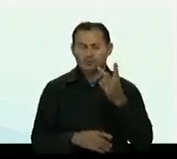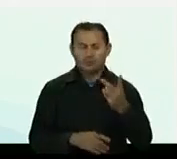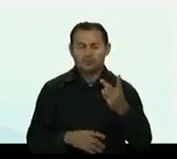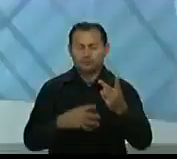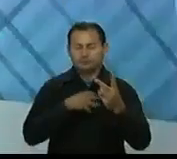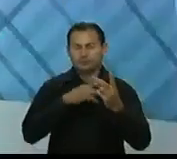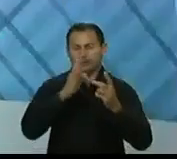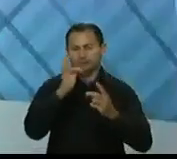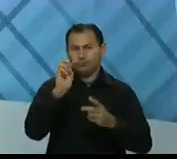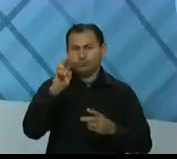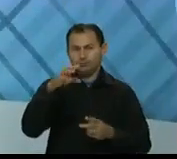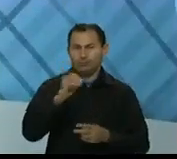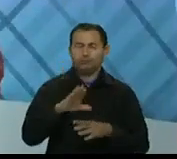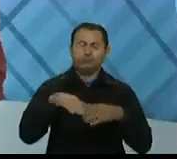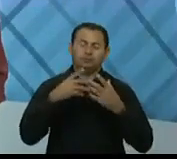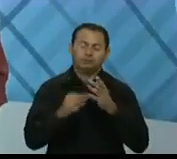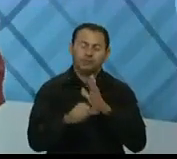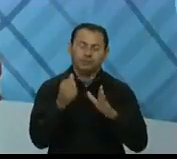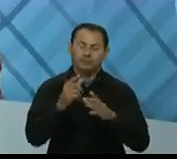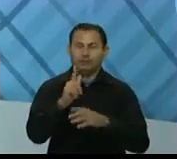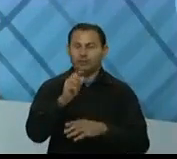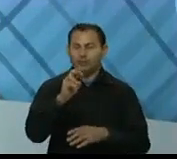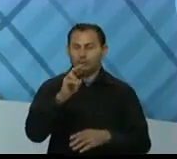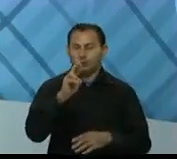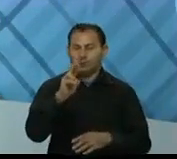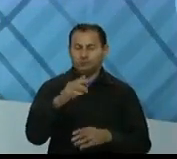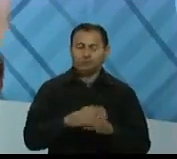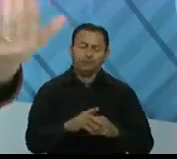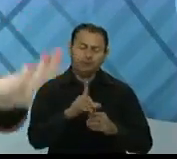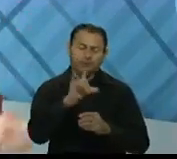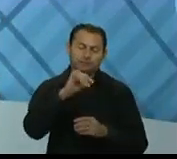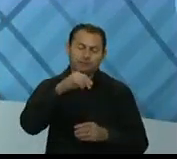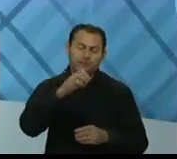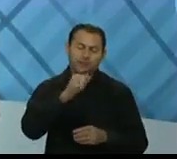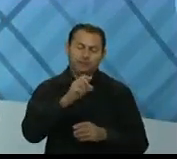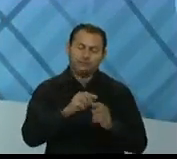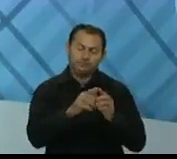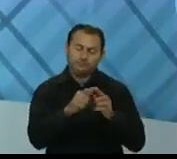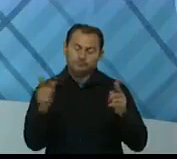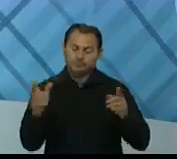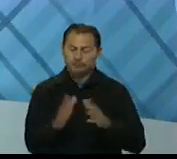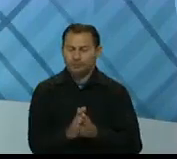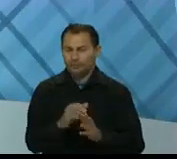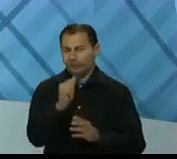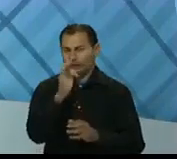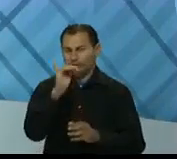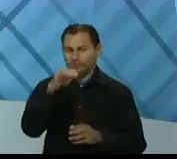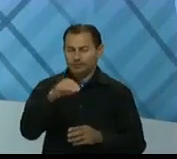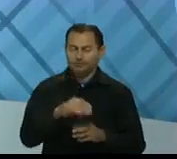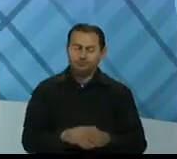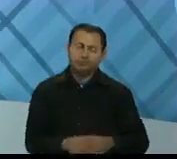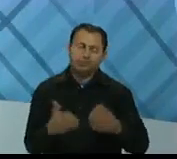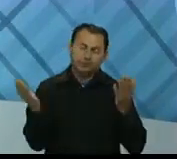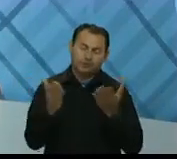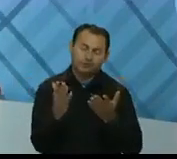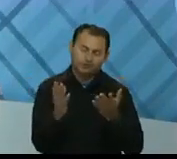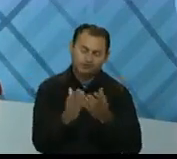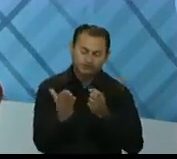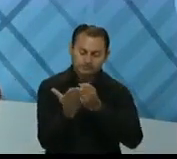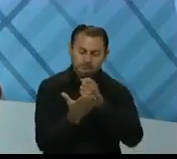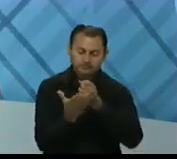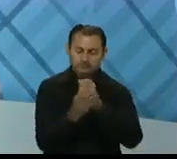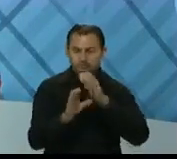dois tipos de função com relação ao primeiro grau, uma função linear e uma função afim. Agora, com base